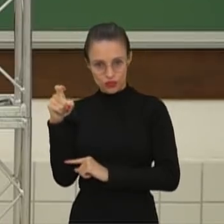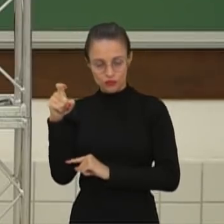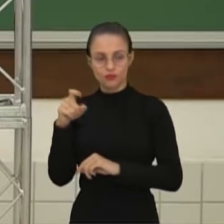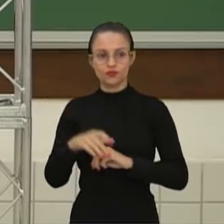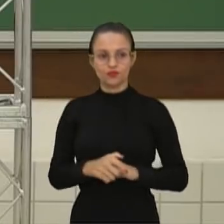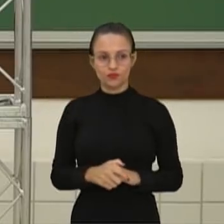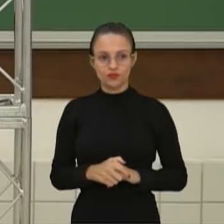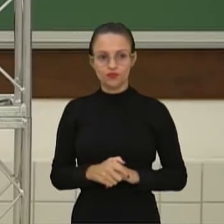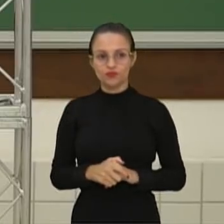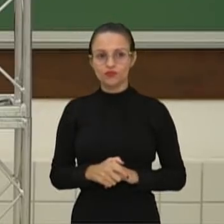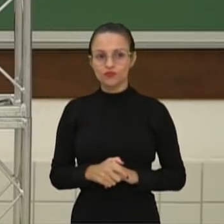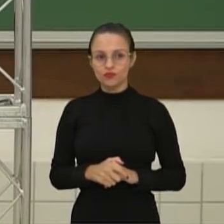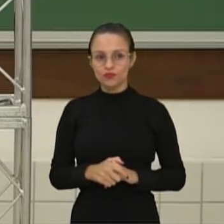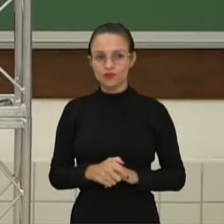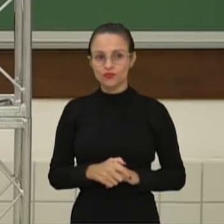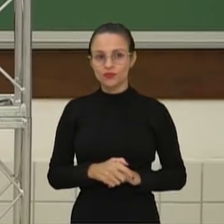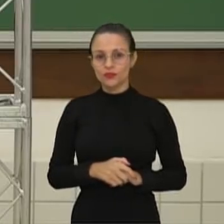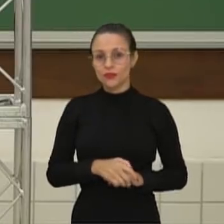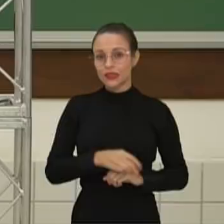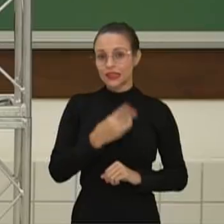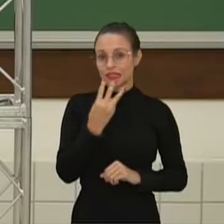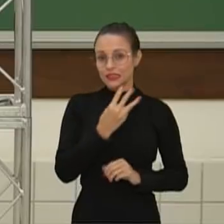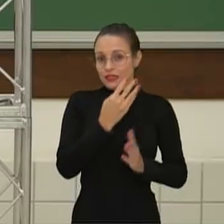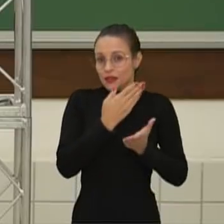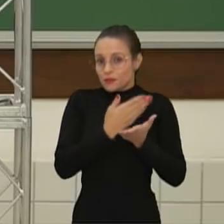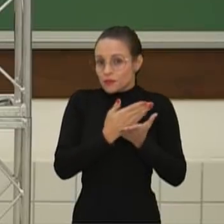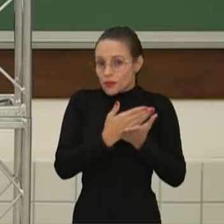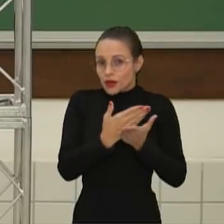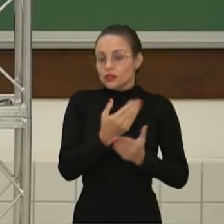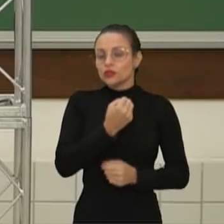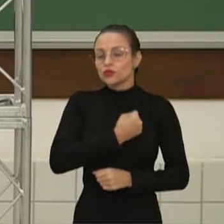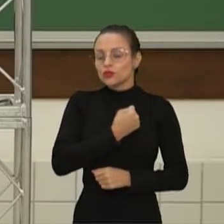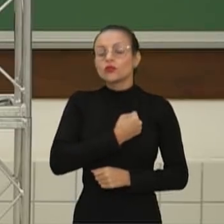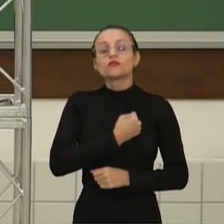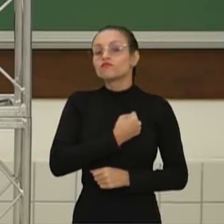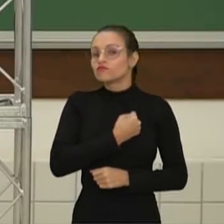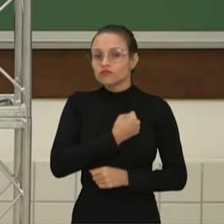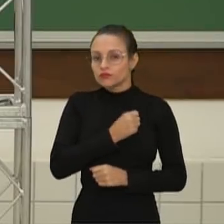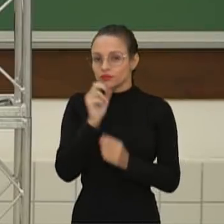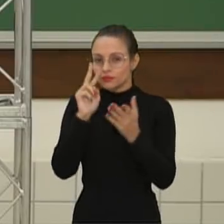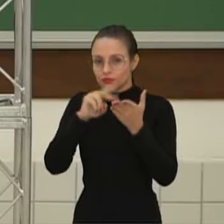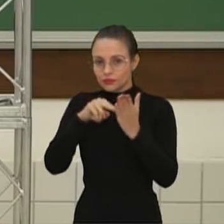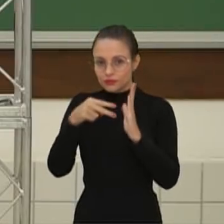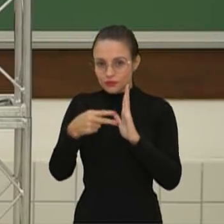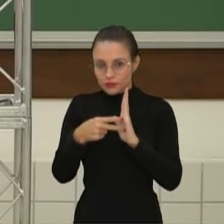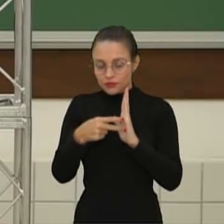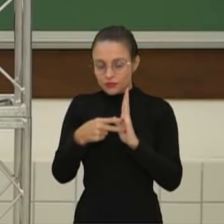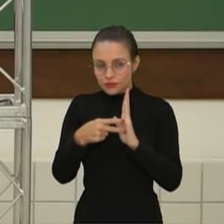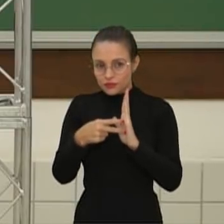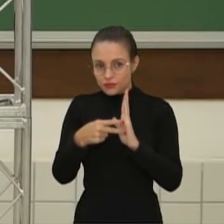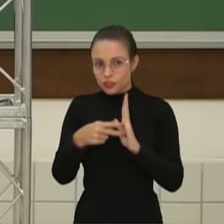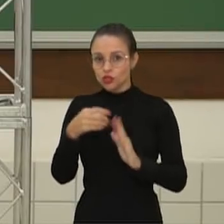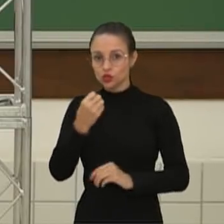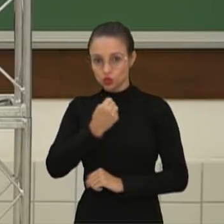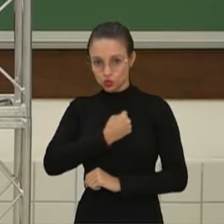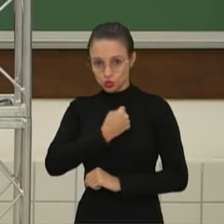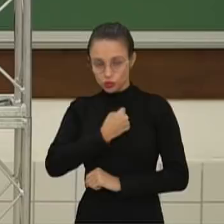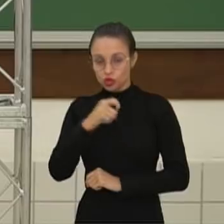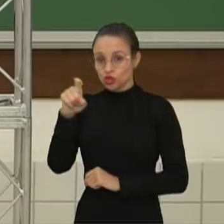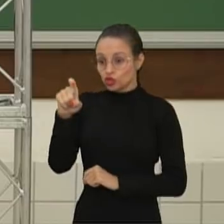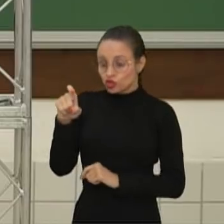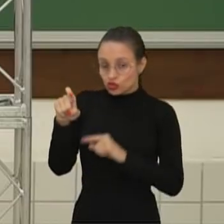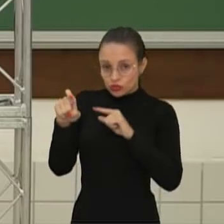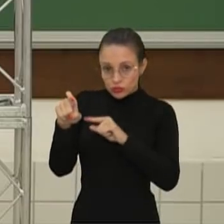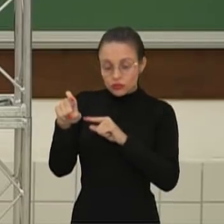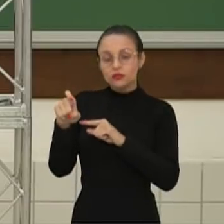número. A terça parte de um número. Terça parte significa o quê? O número, que é o x, que a gente não